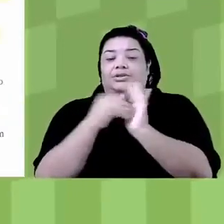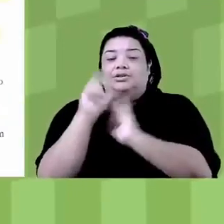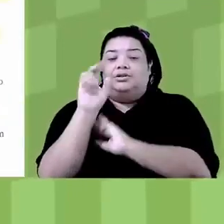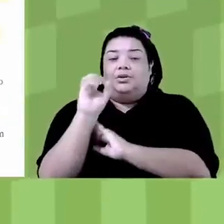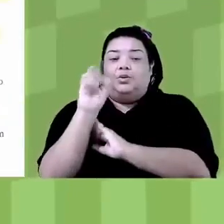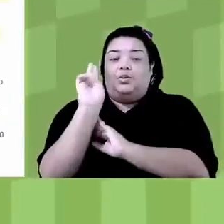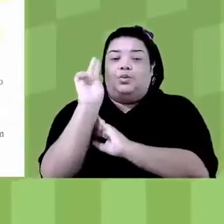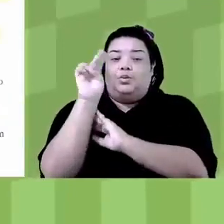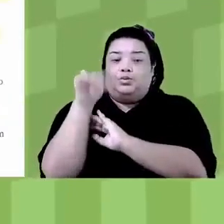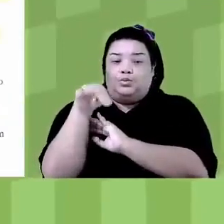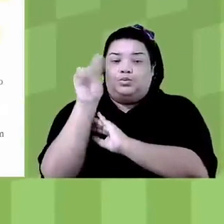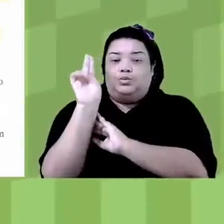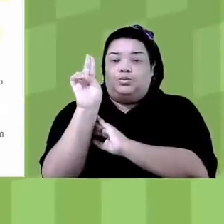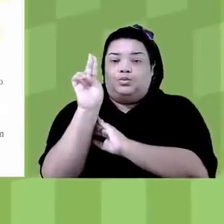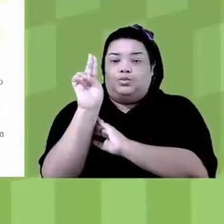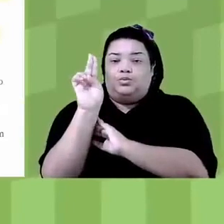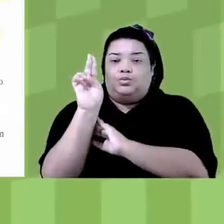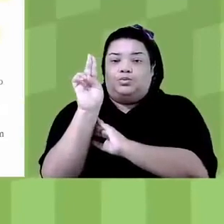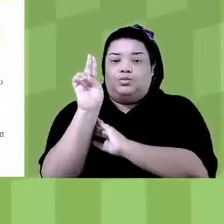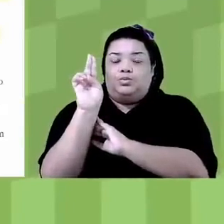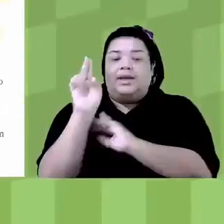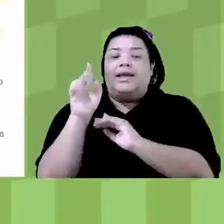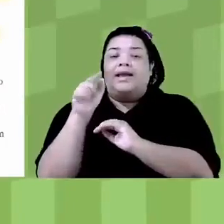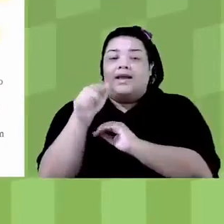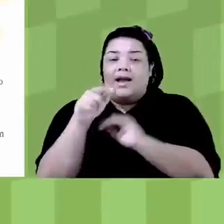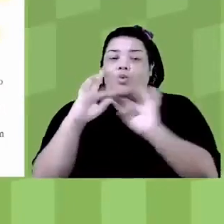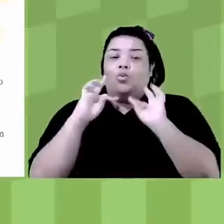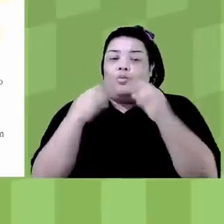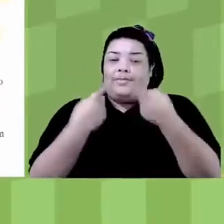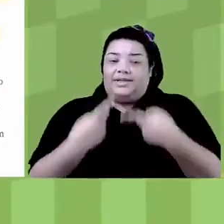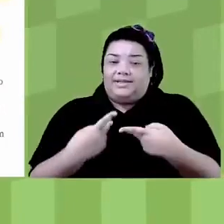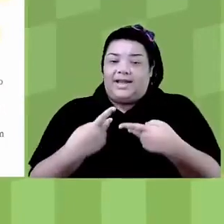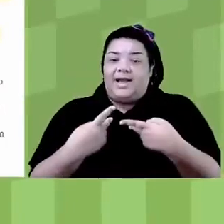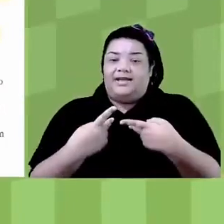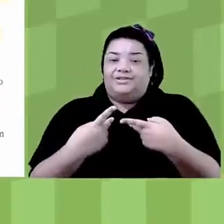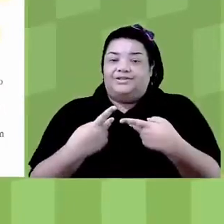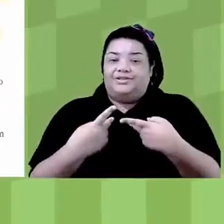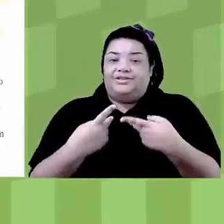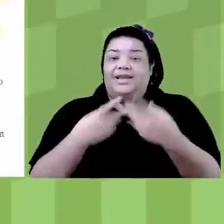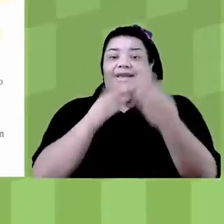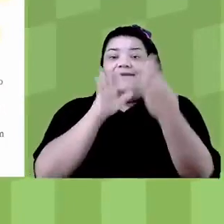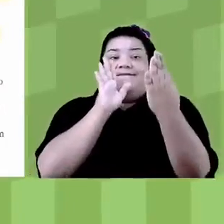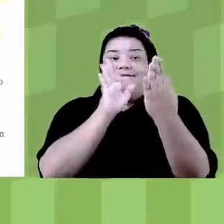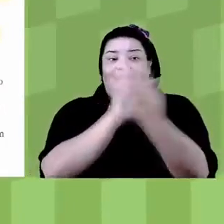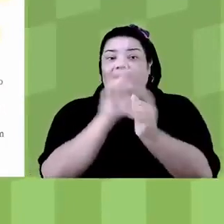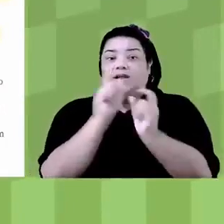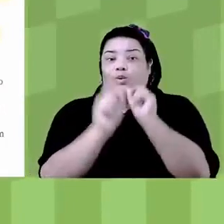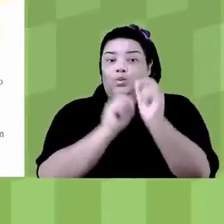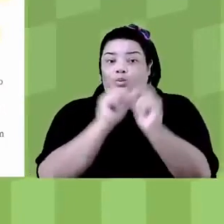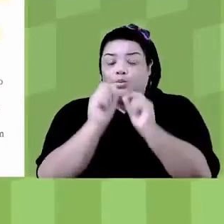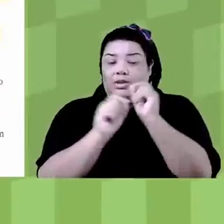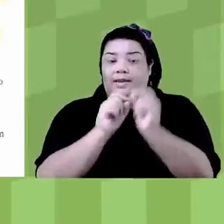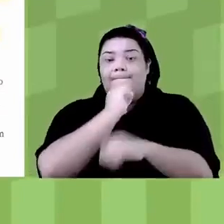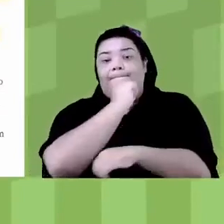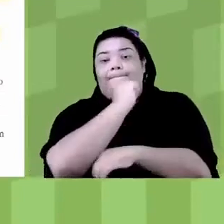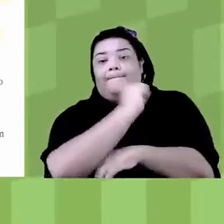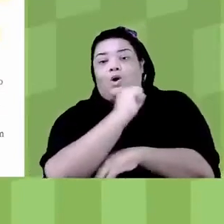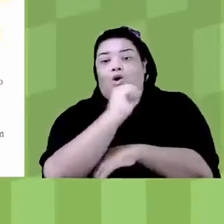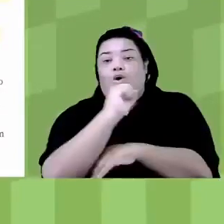seguinte, que a humanidade está enfrentando um suicídio coletivo devido à